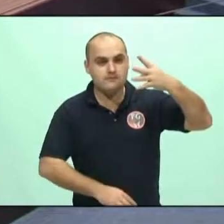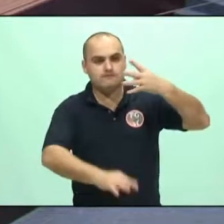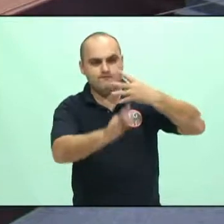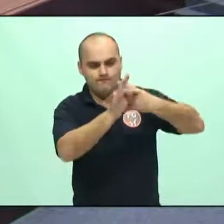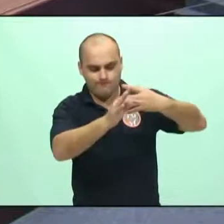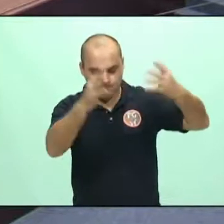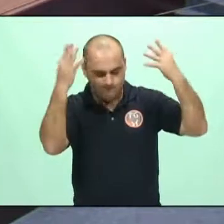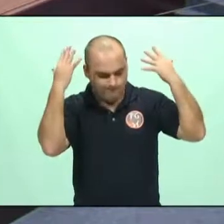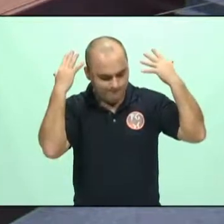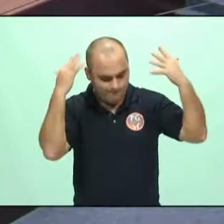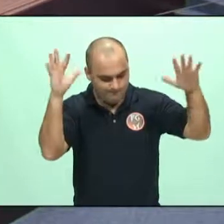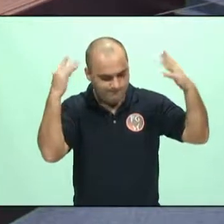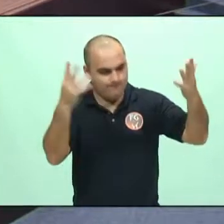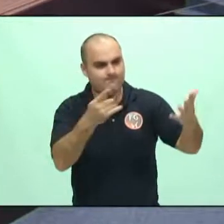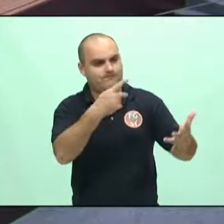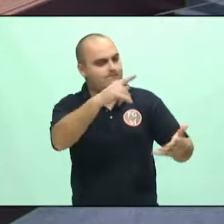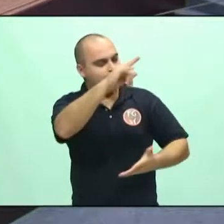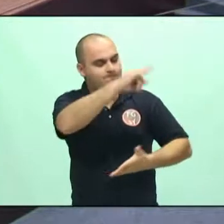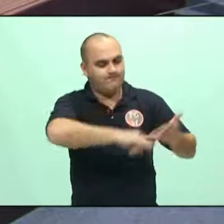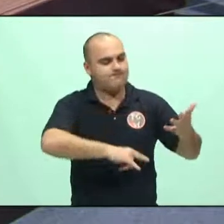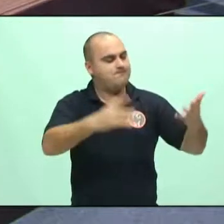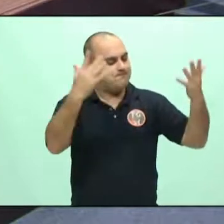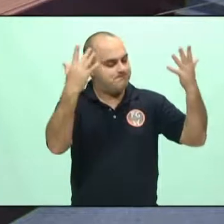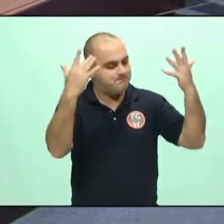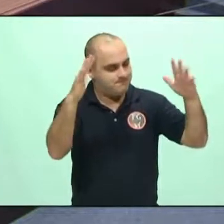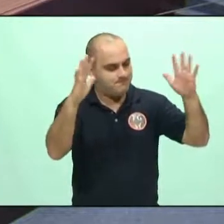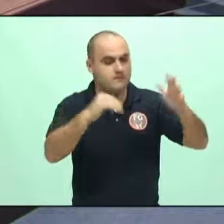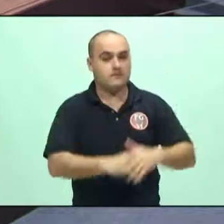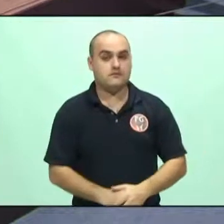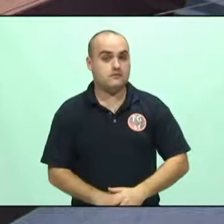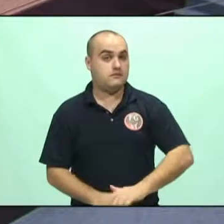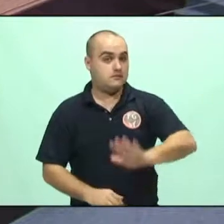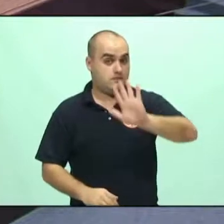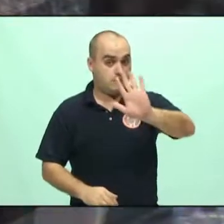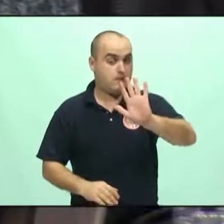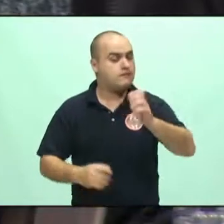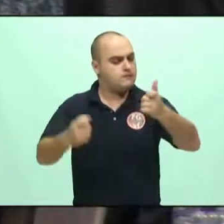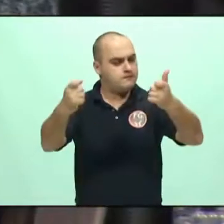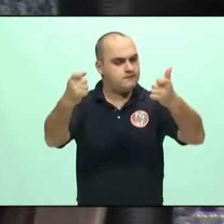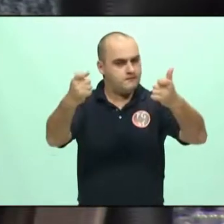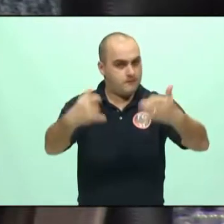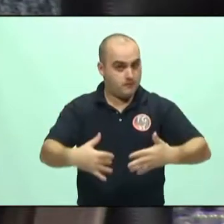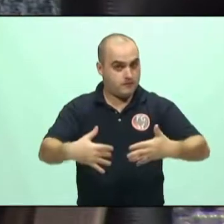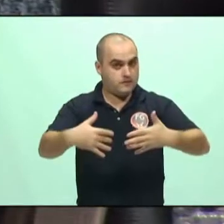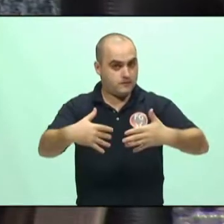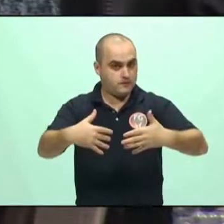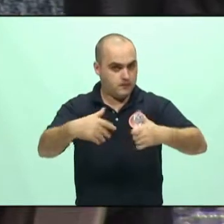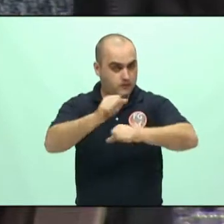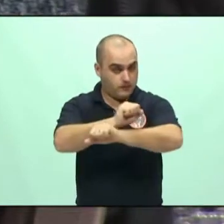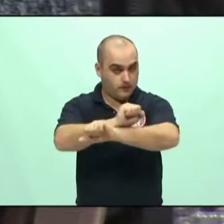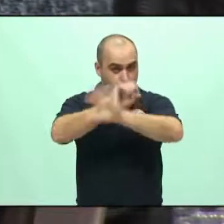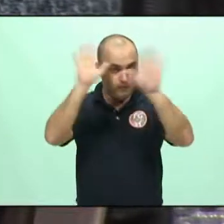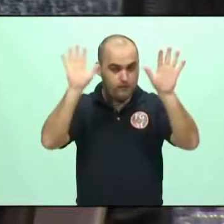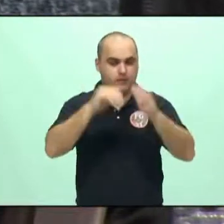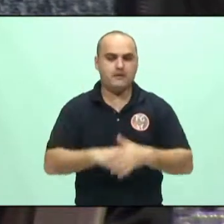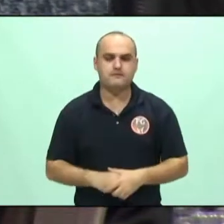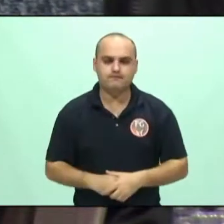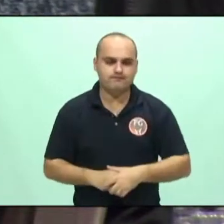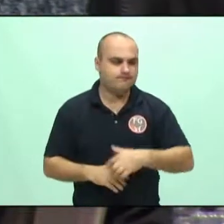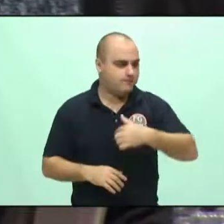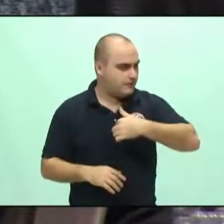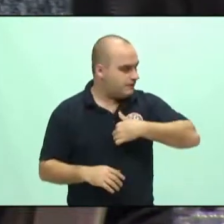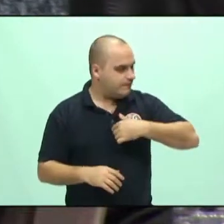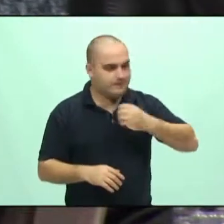teu requerimento parabéns mesmo eu quero aqui deixar bem claro de que eu tenho me